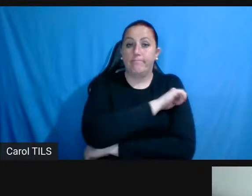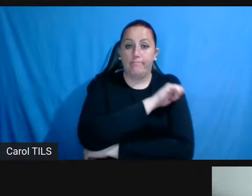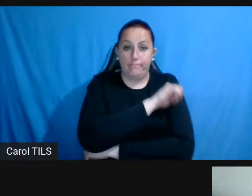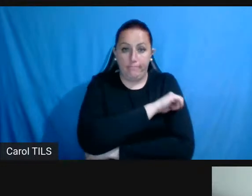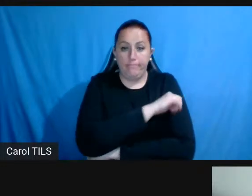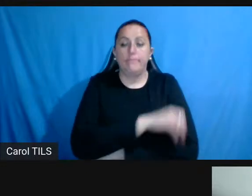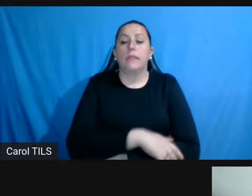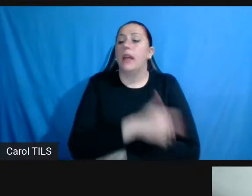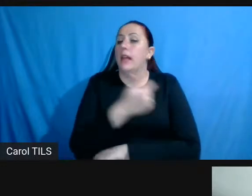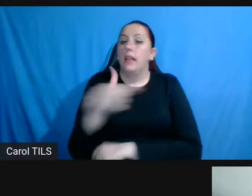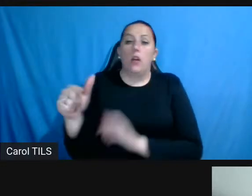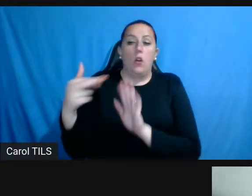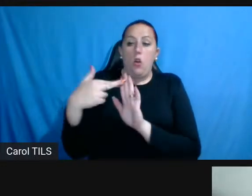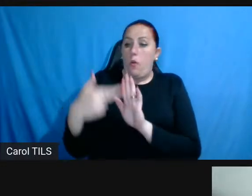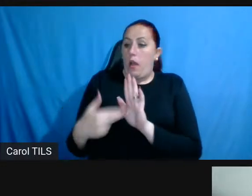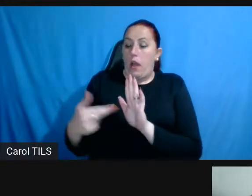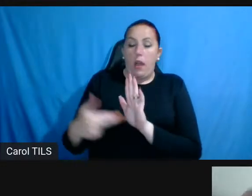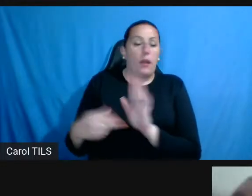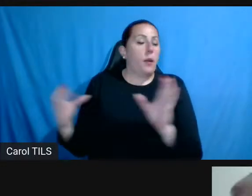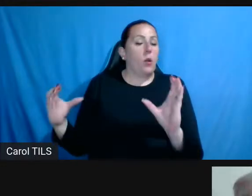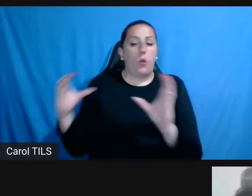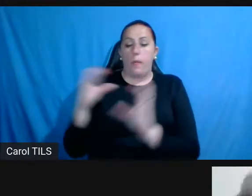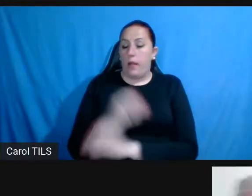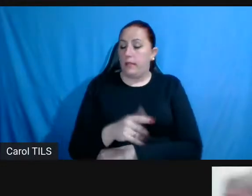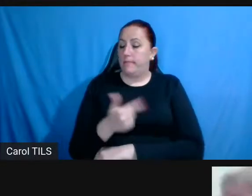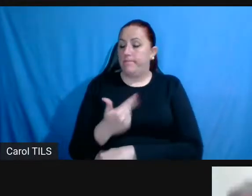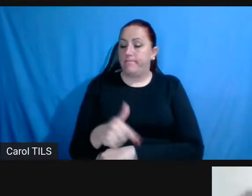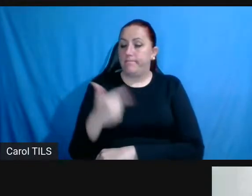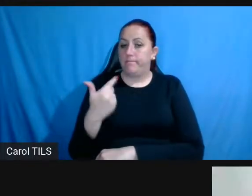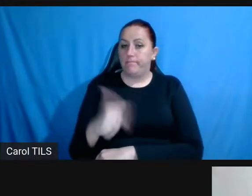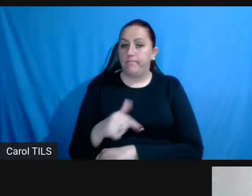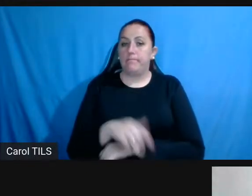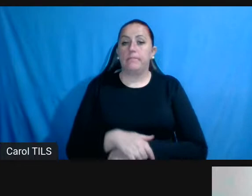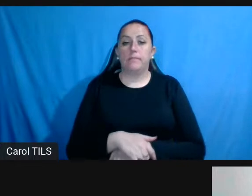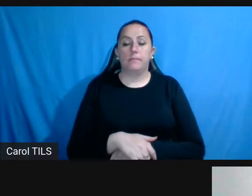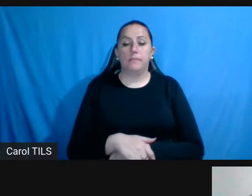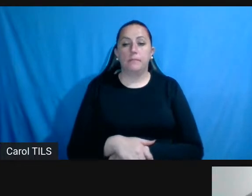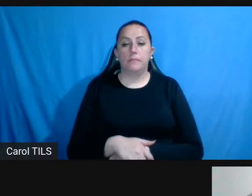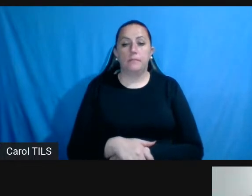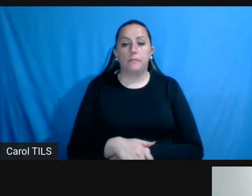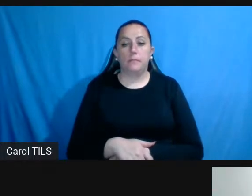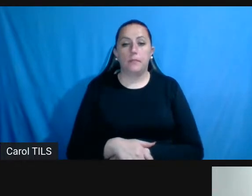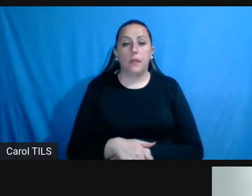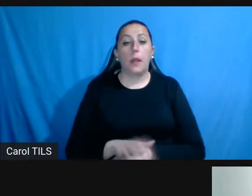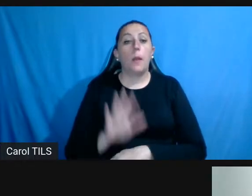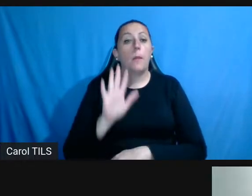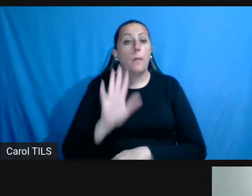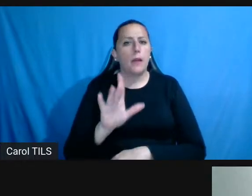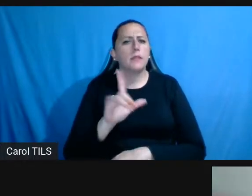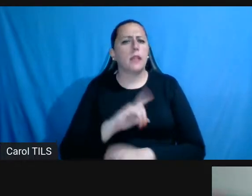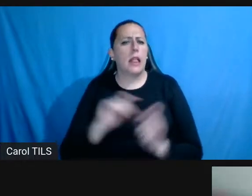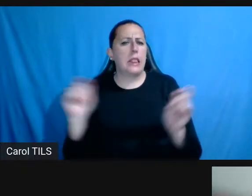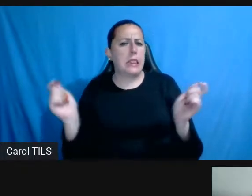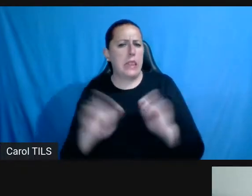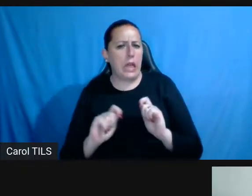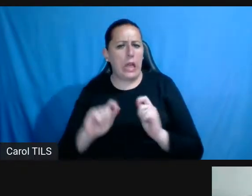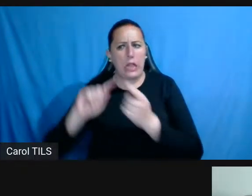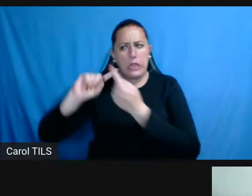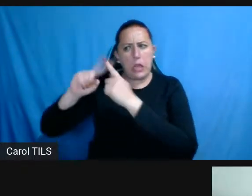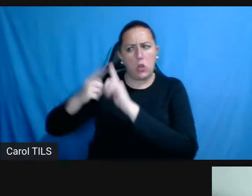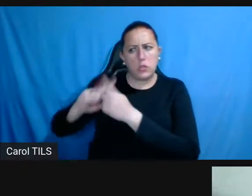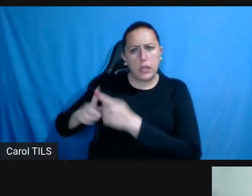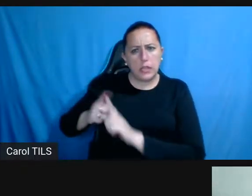uma regra que pega todos, tá? Então, mas. Havendo essa possibilidade, a negociação e